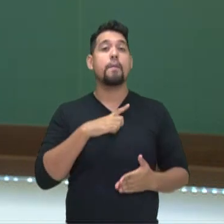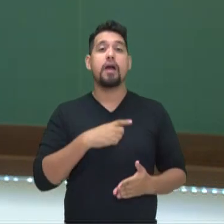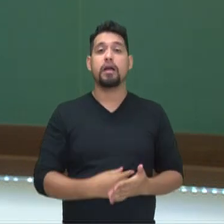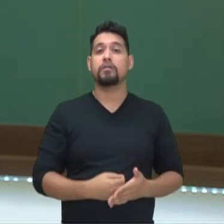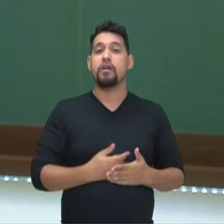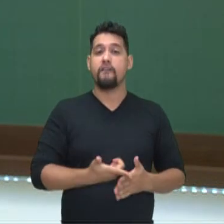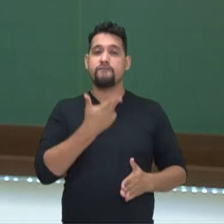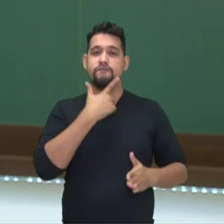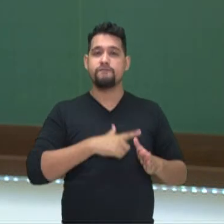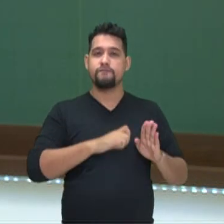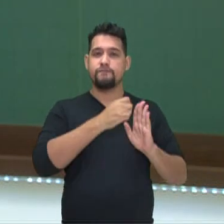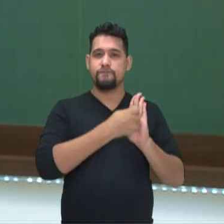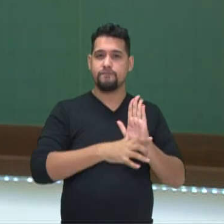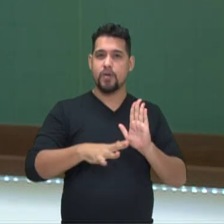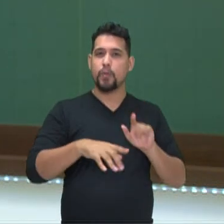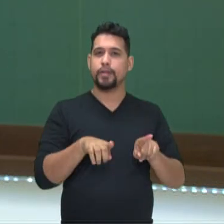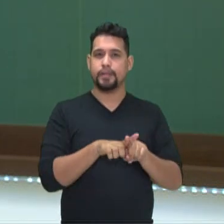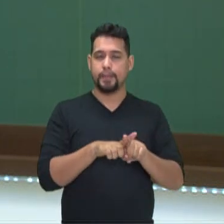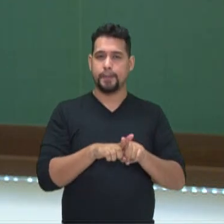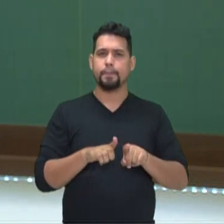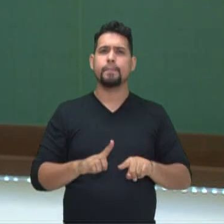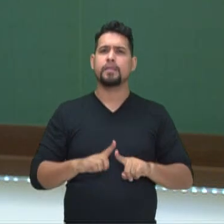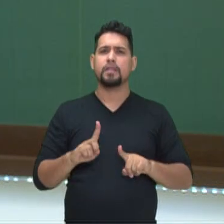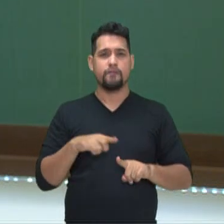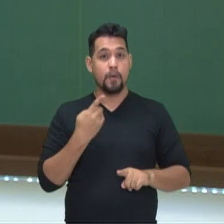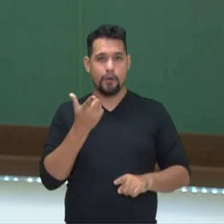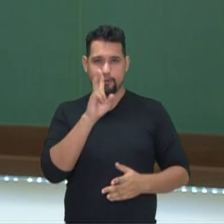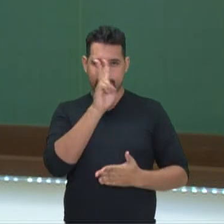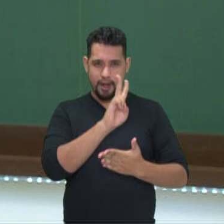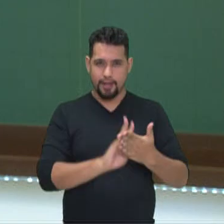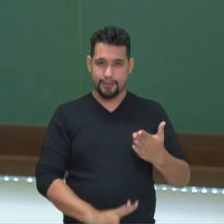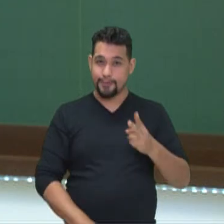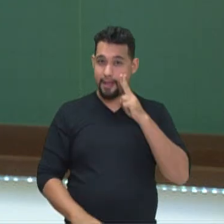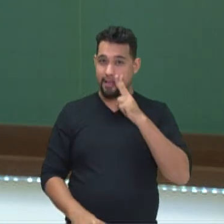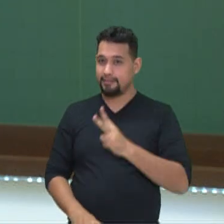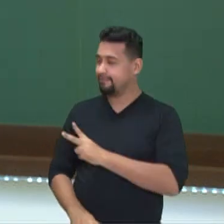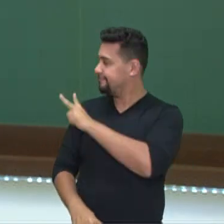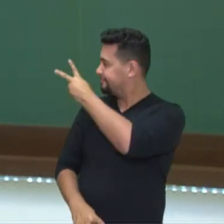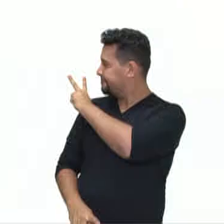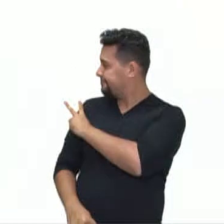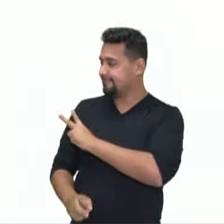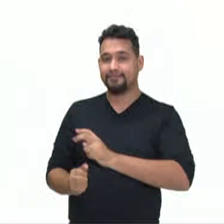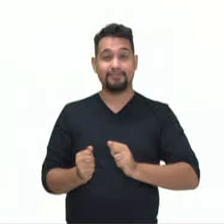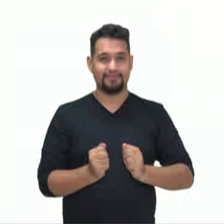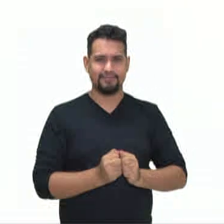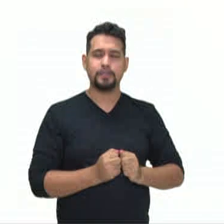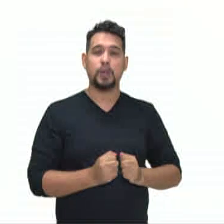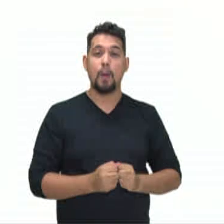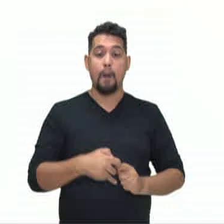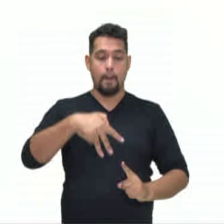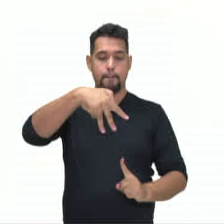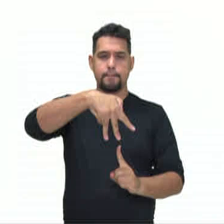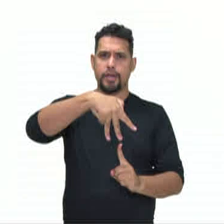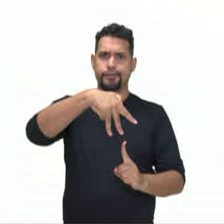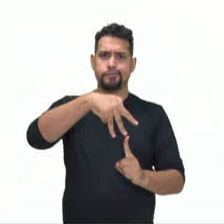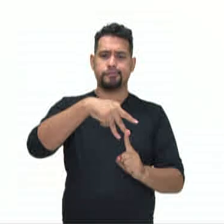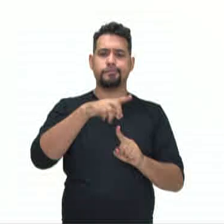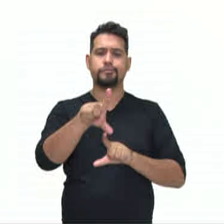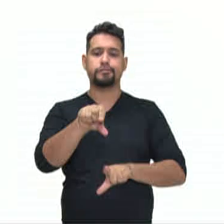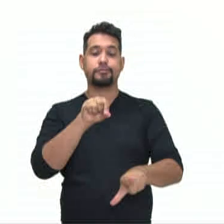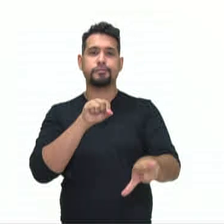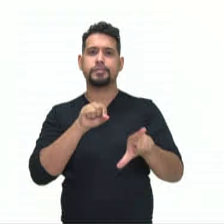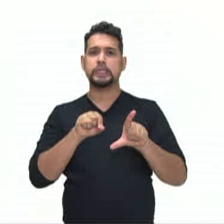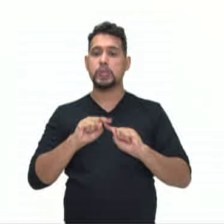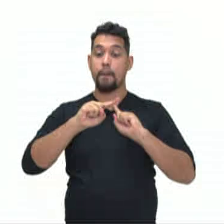linguagem. Vamos continuar a leitura, convido vocês então a ler comigo aqui. O McDonald's decidiu ficar